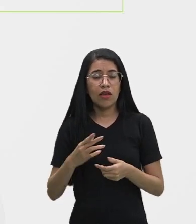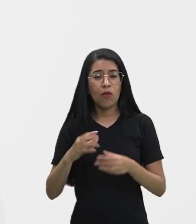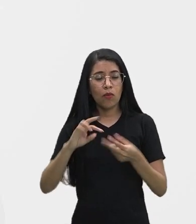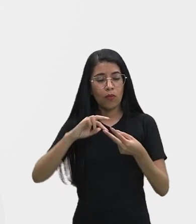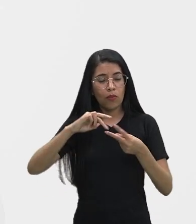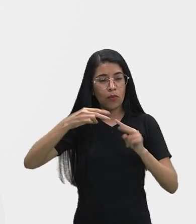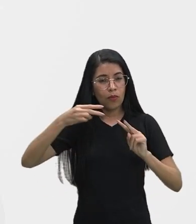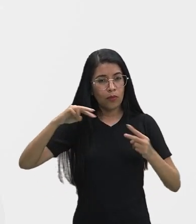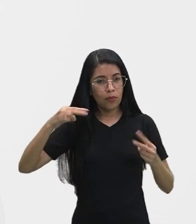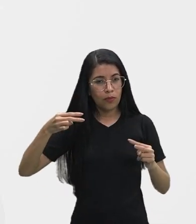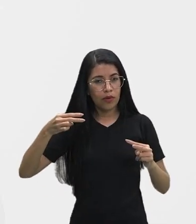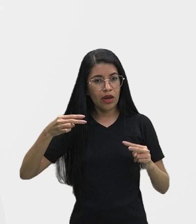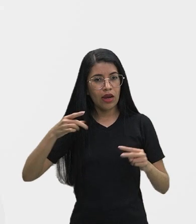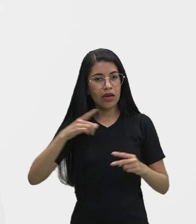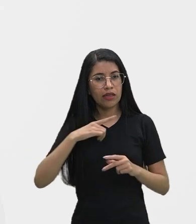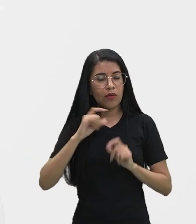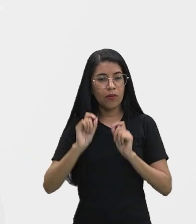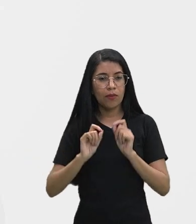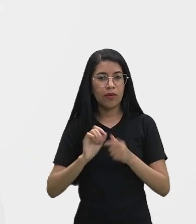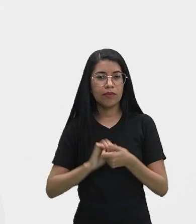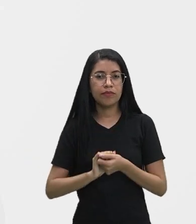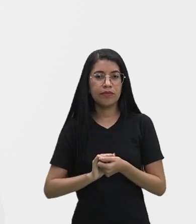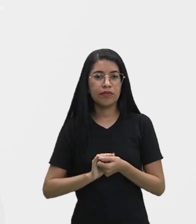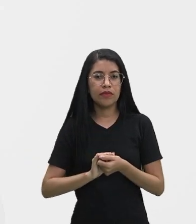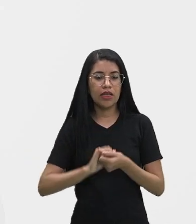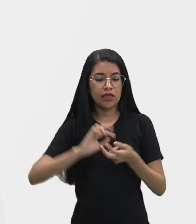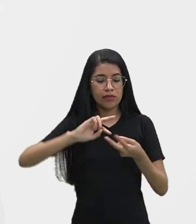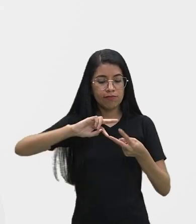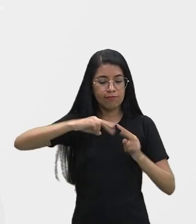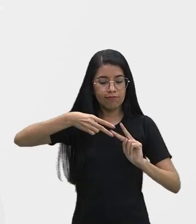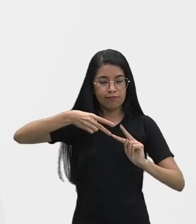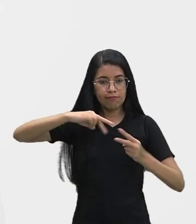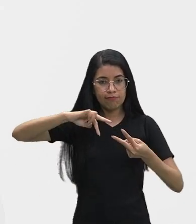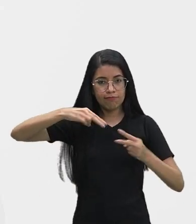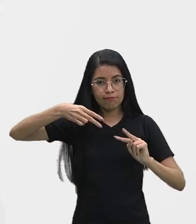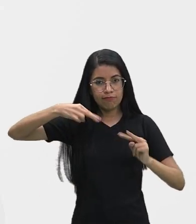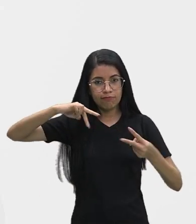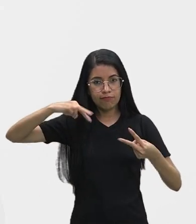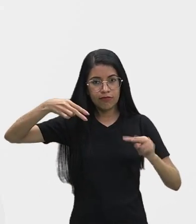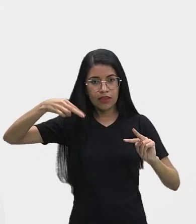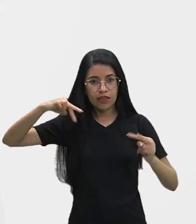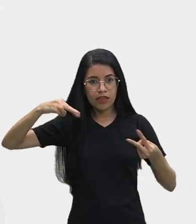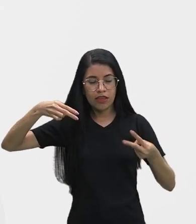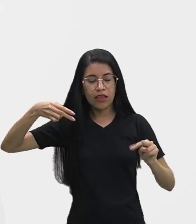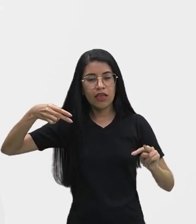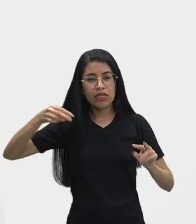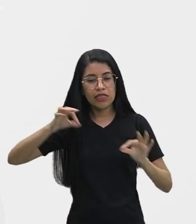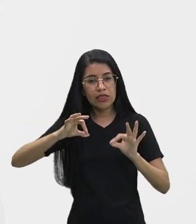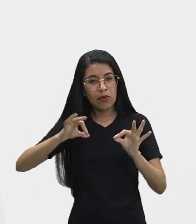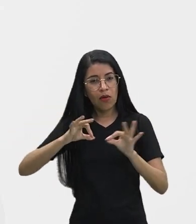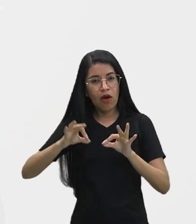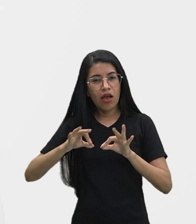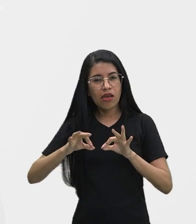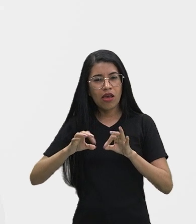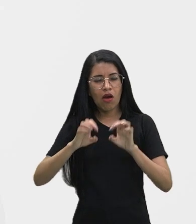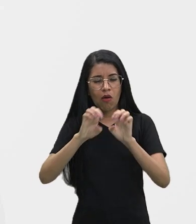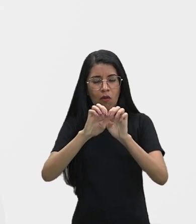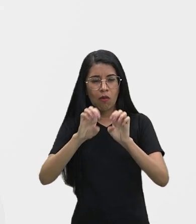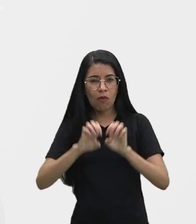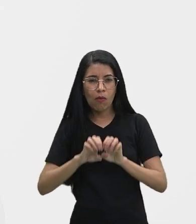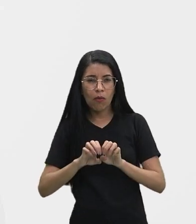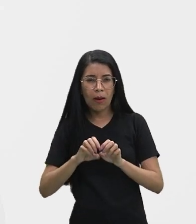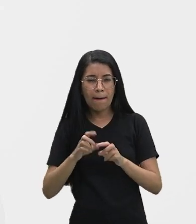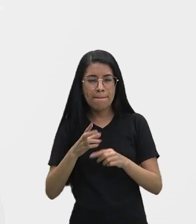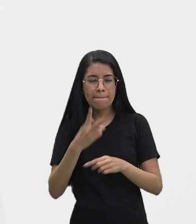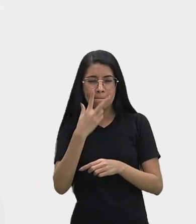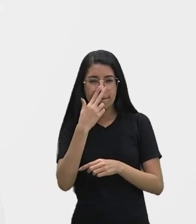DNA ele se enrola, como eu falei para vocês, ele se condensa e ele fica naquele formato, parece um xizinho.